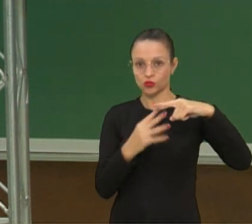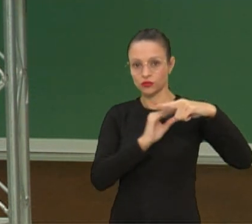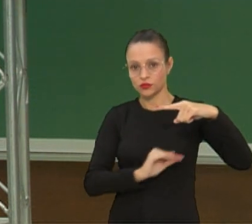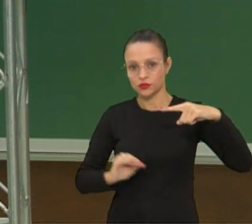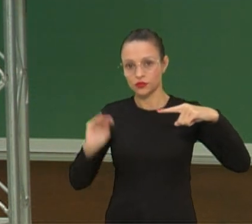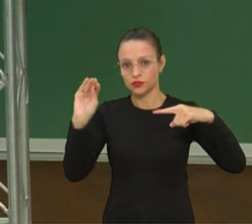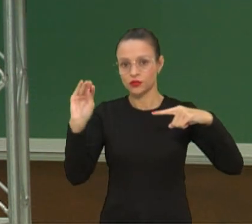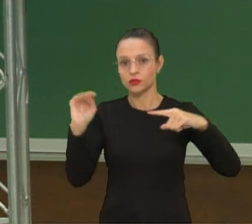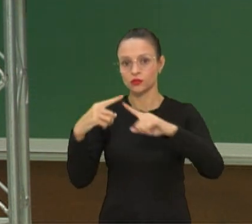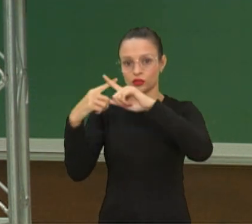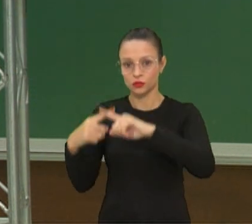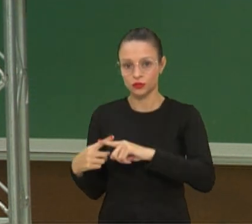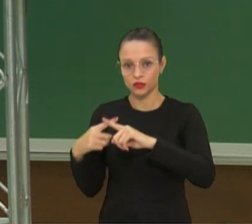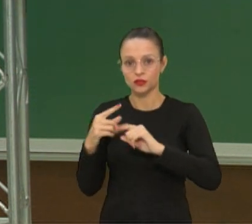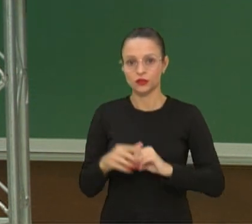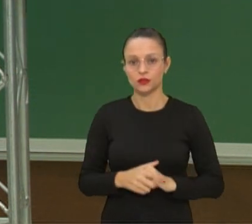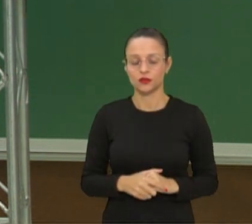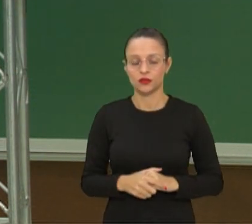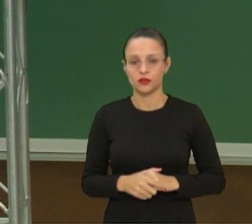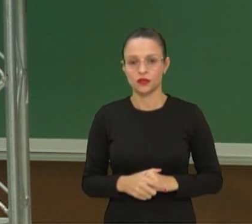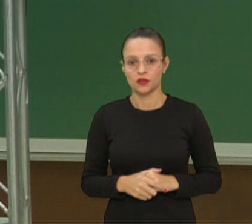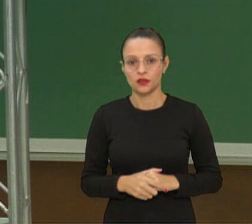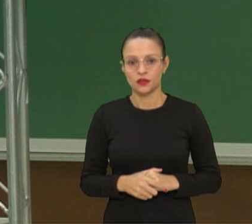passar para o outro lado, multiplicando.